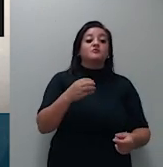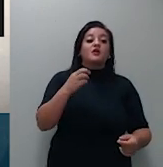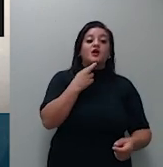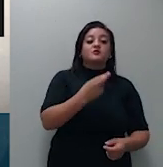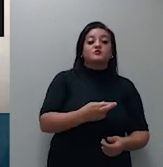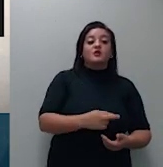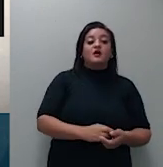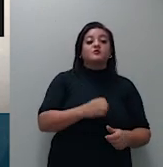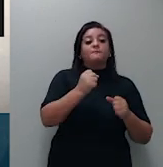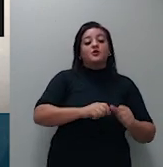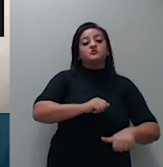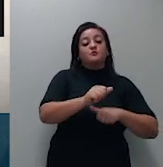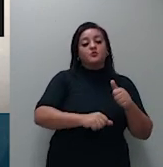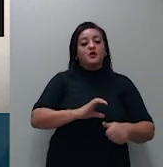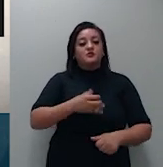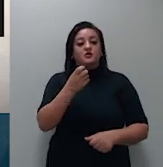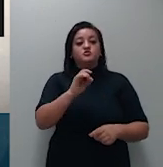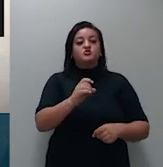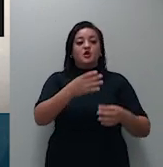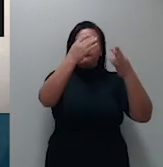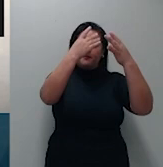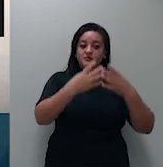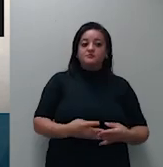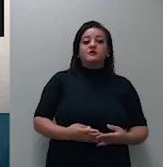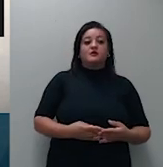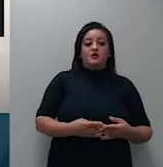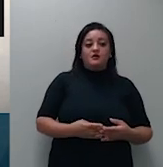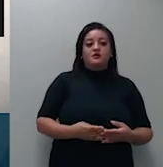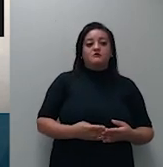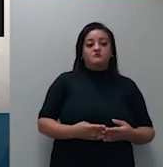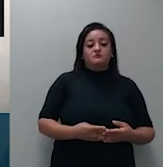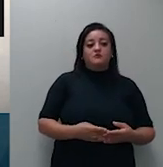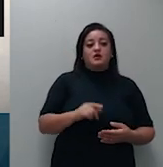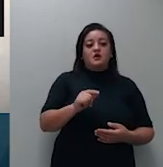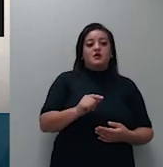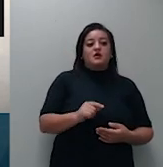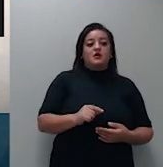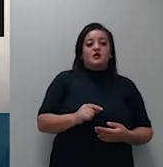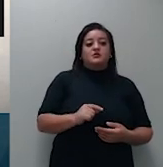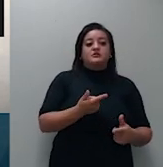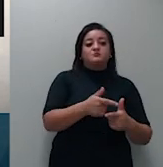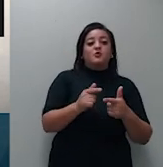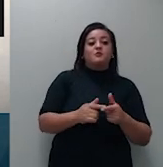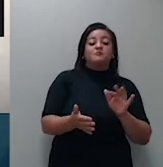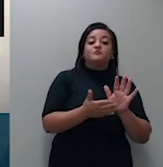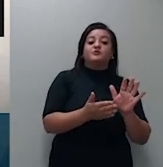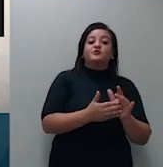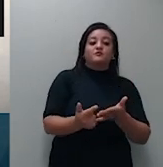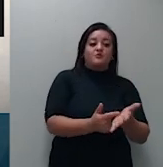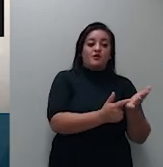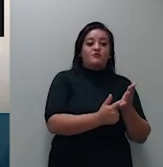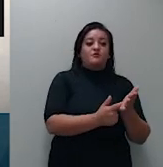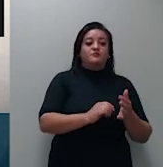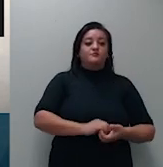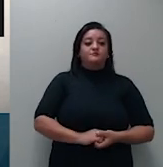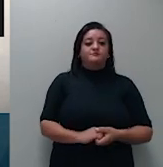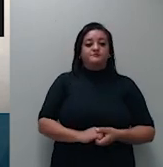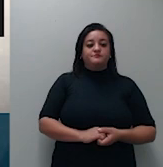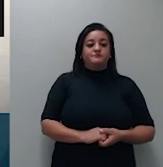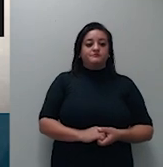sem efeitos infringentes apenas para esclarecer essas omissões que postaram do